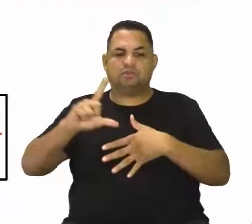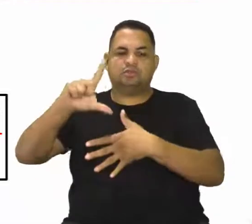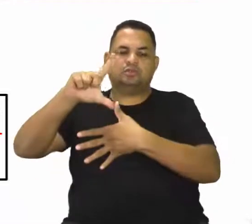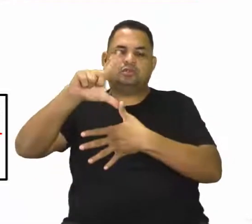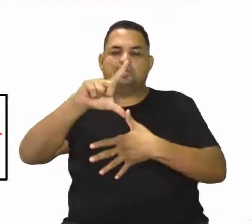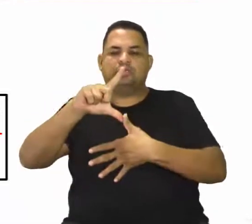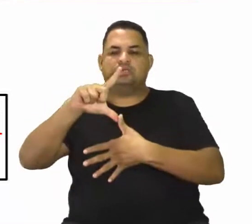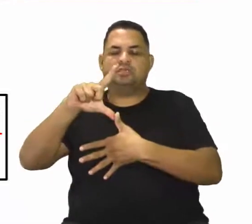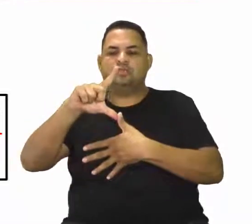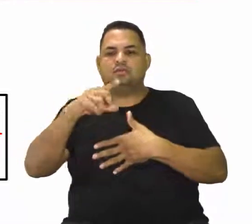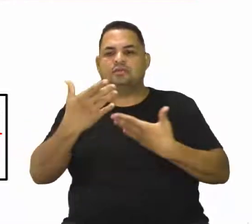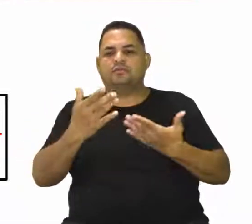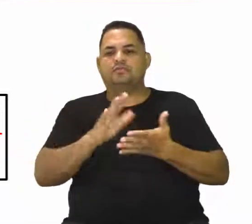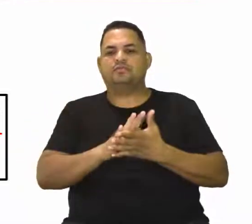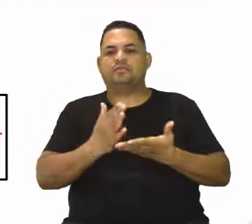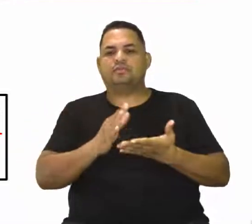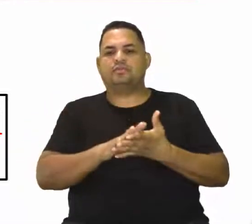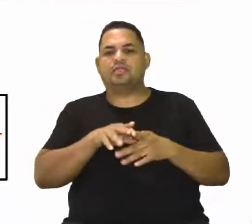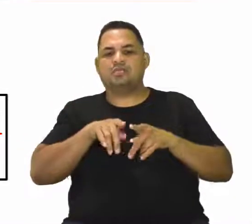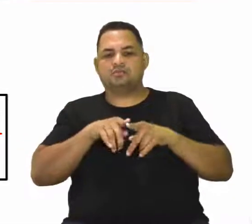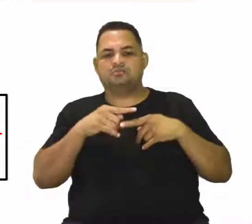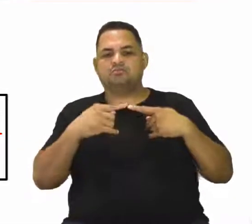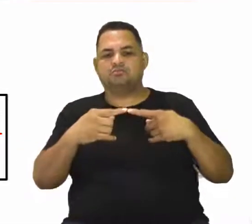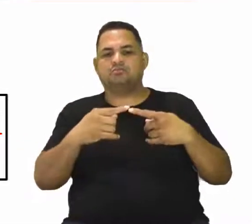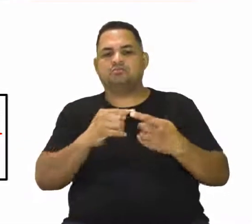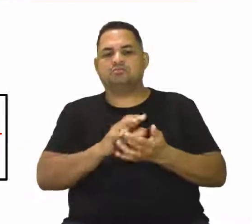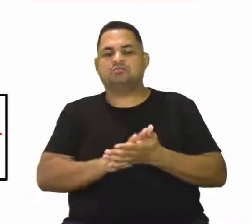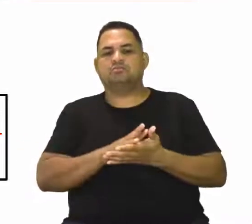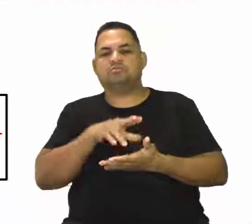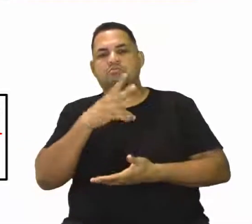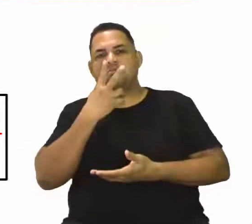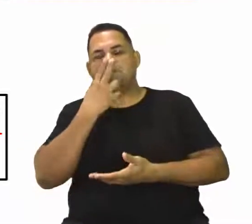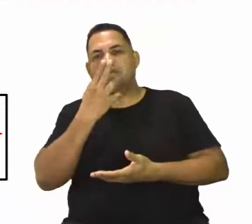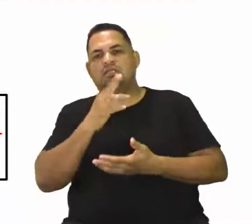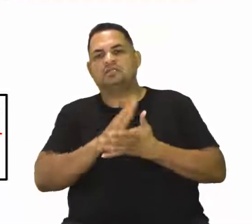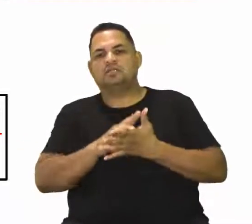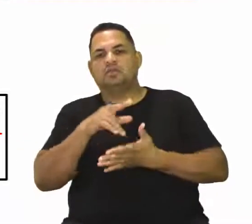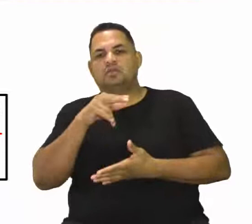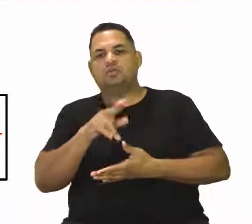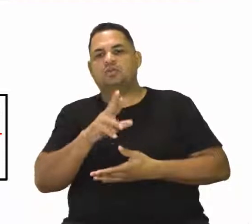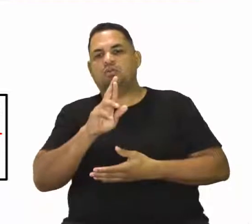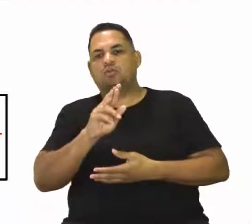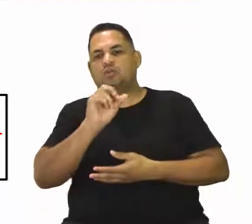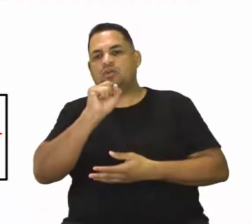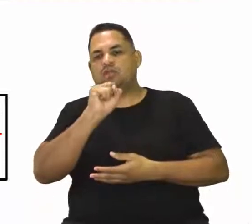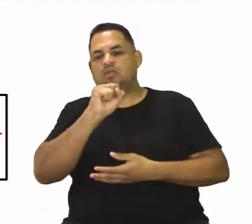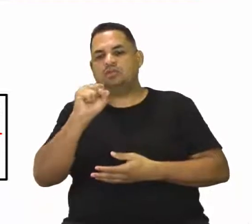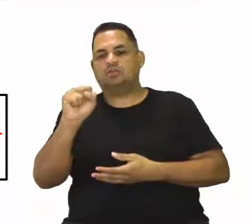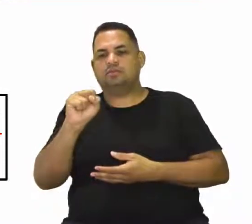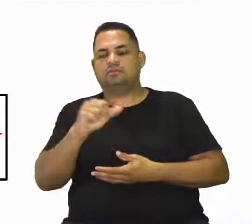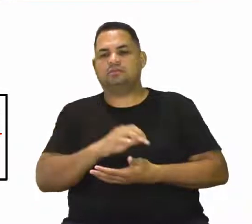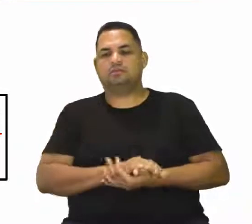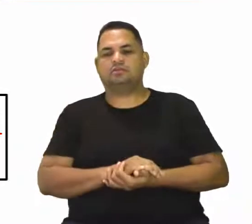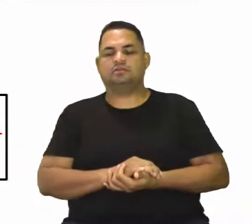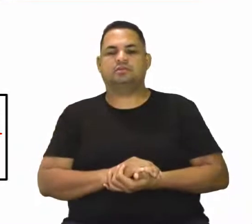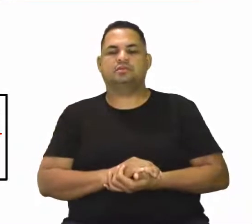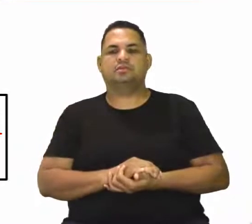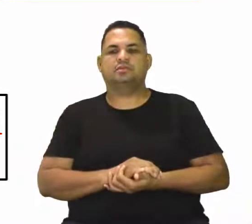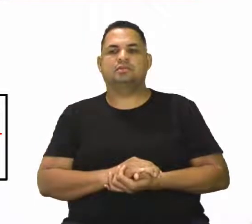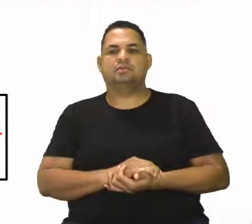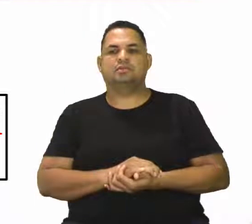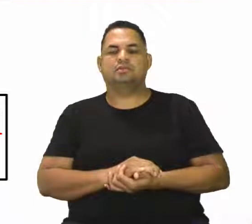tentando aí imitar a união das repúblicas socialistas ouvir ética Tá certo